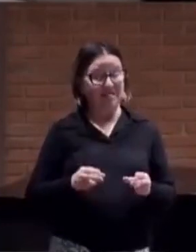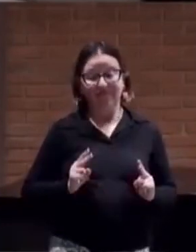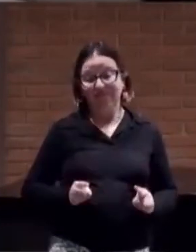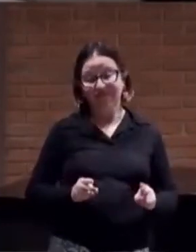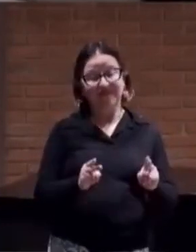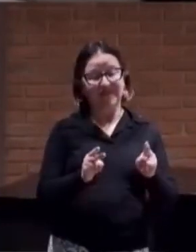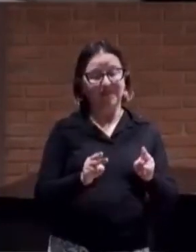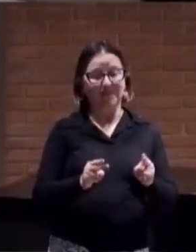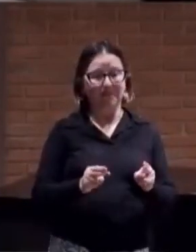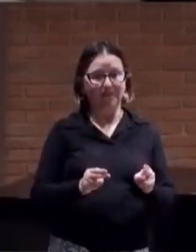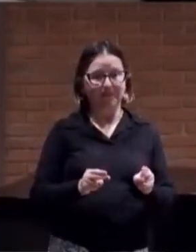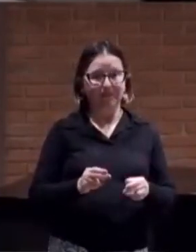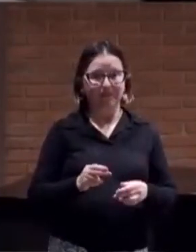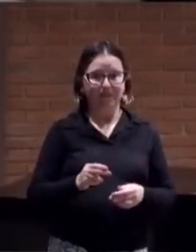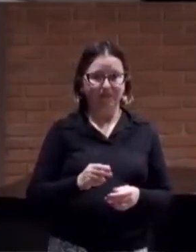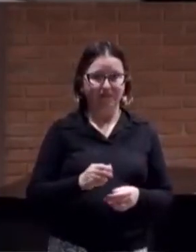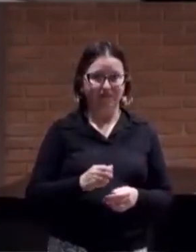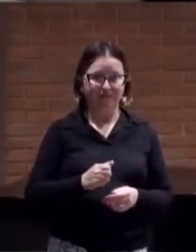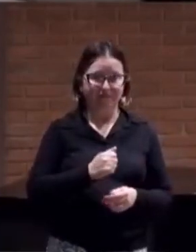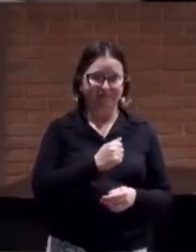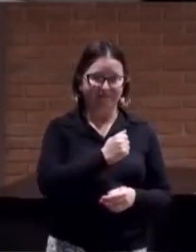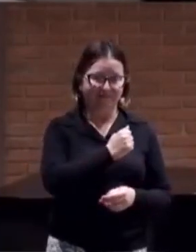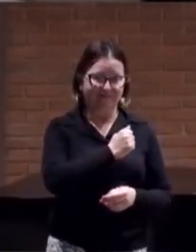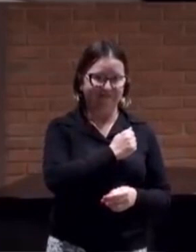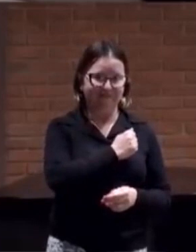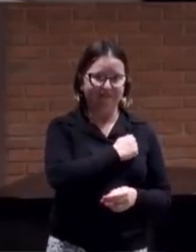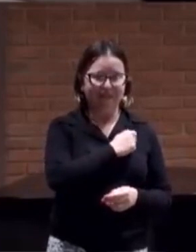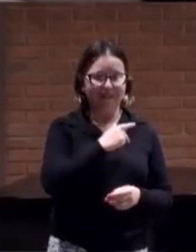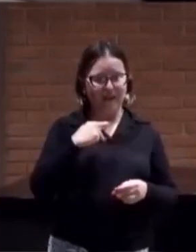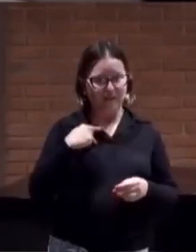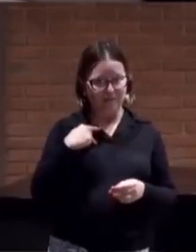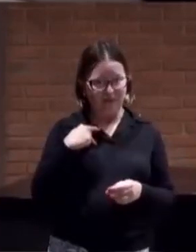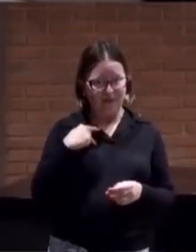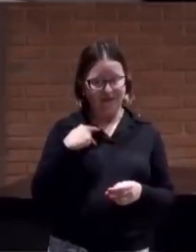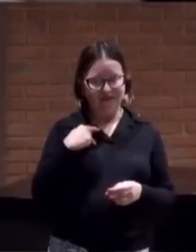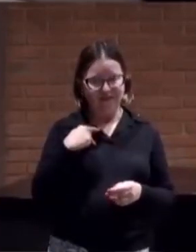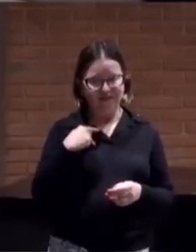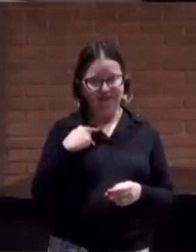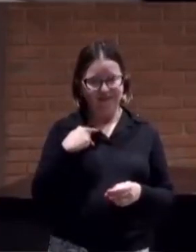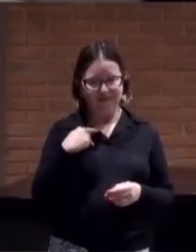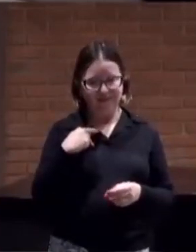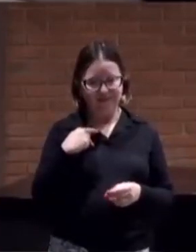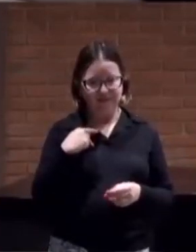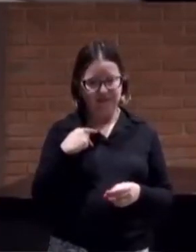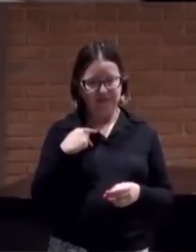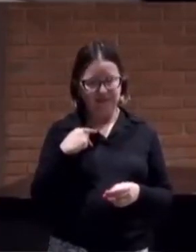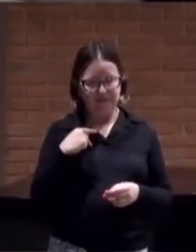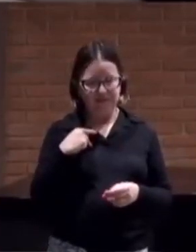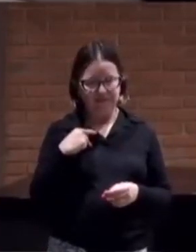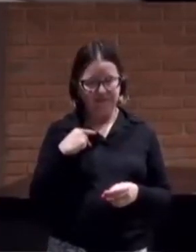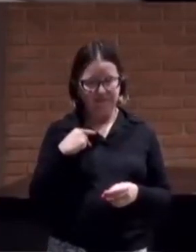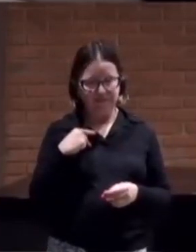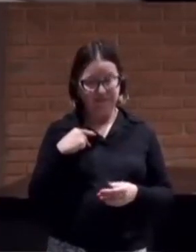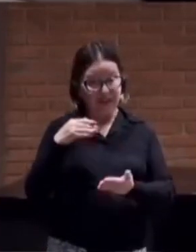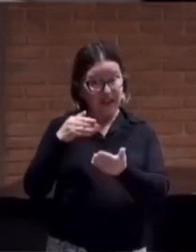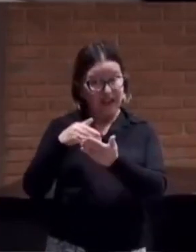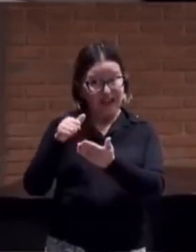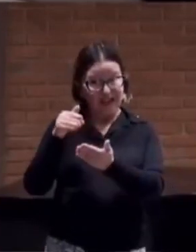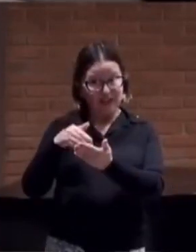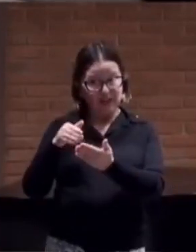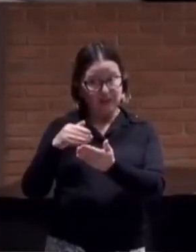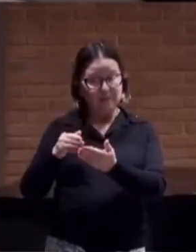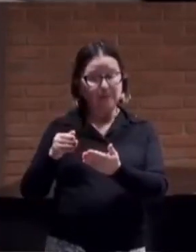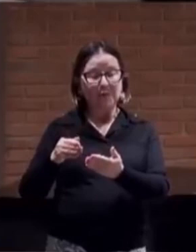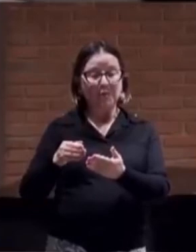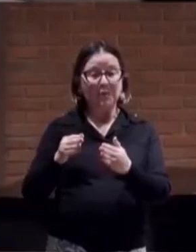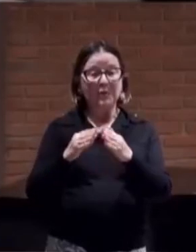Os apóstolos, eles podiam antecipar que eles seriam expulsos das sinagogas, pois eles